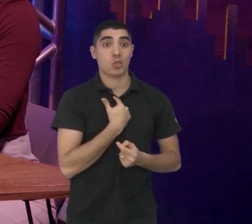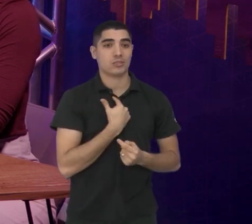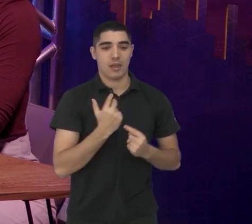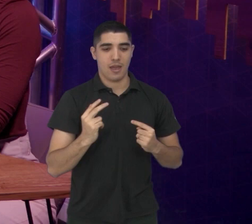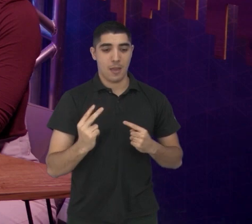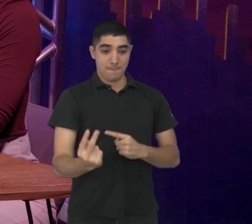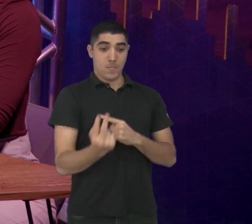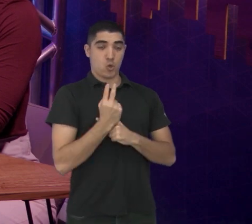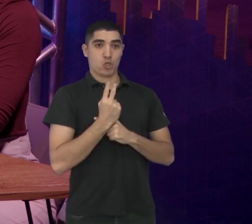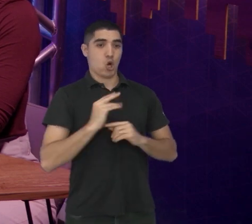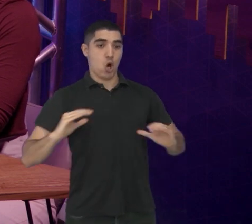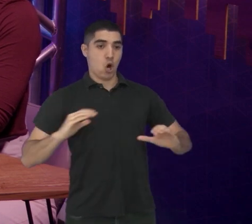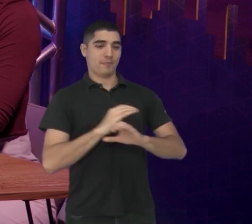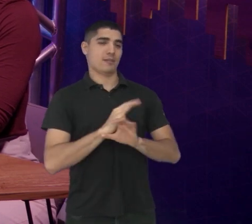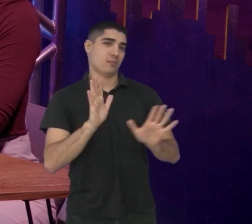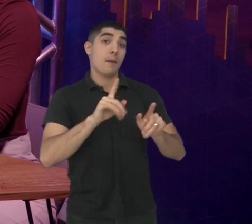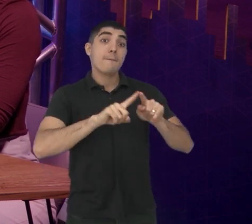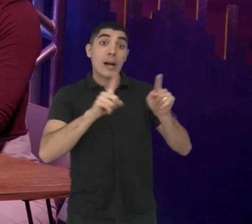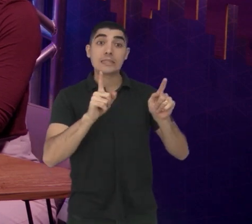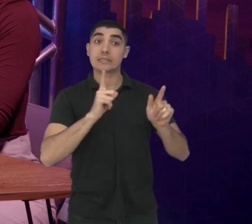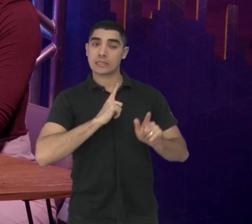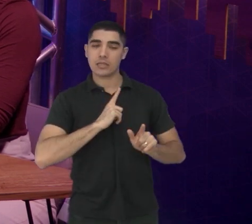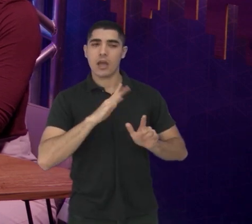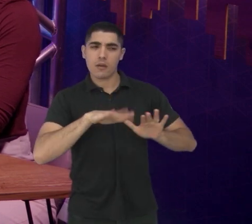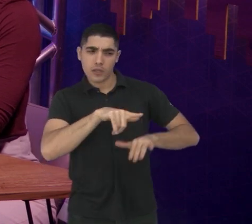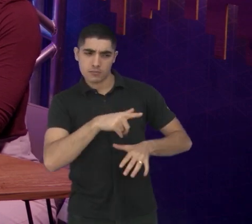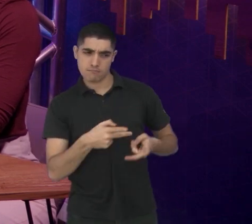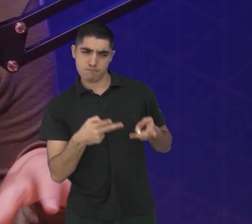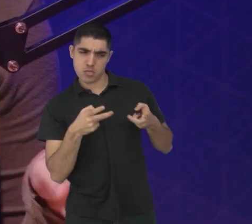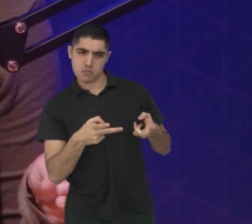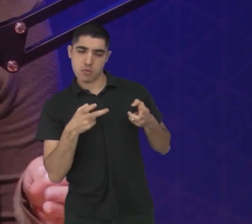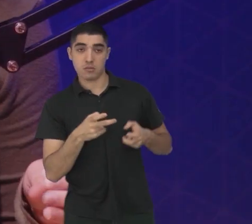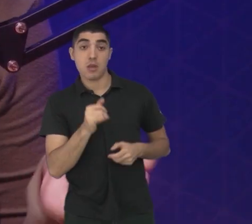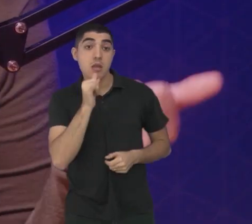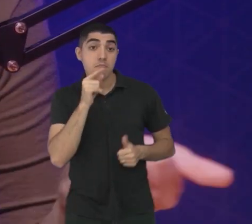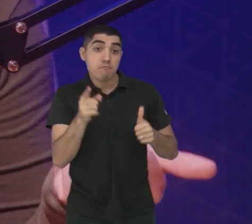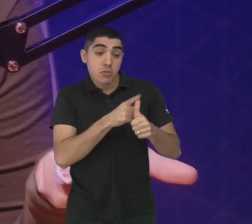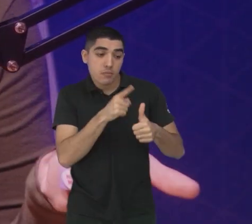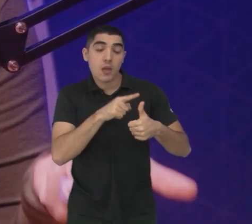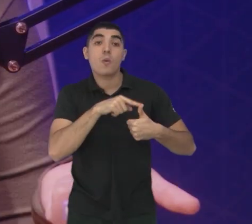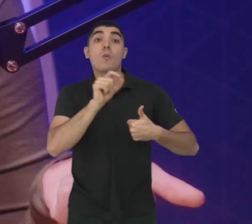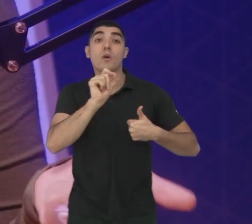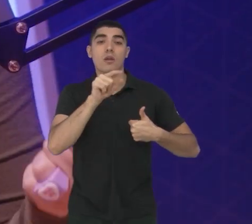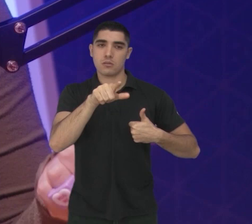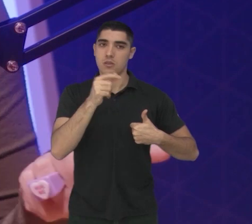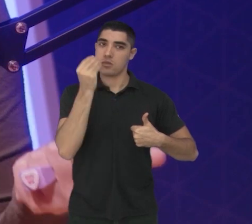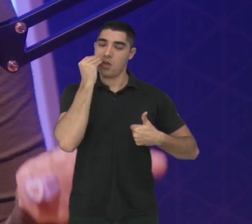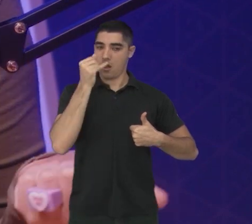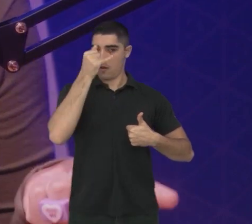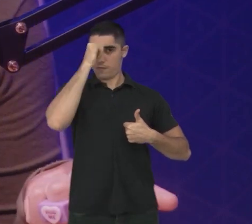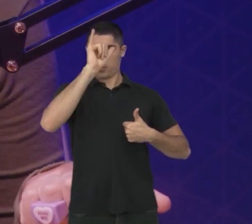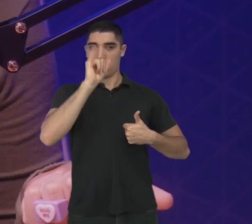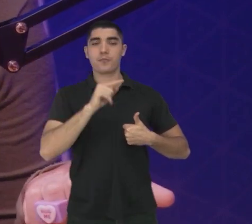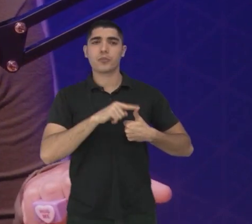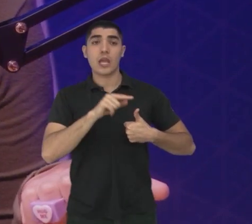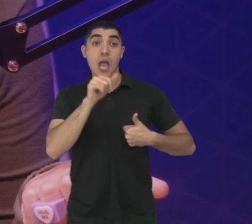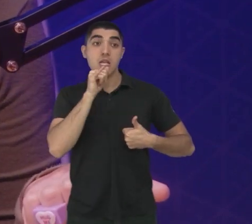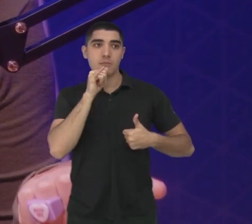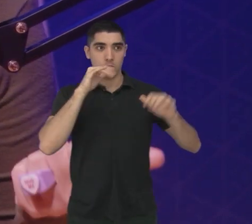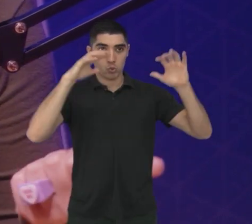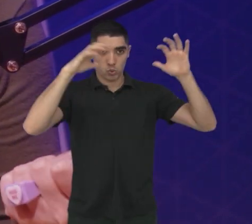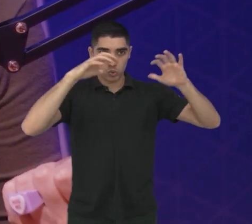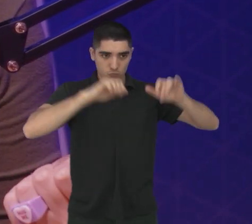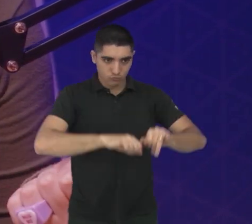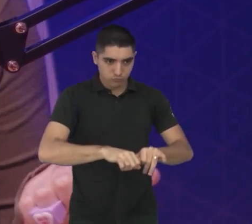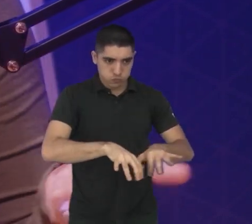proteger totalmente, mas, assim, tem como ter alguns sinais de alerta. O primeiro é realmente a prevenção. Quando a gente